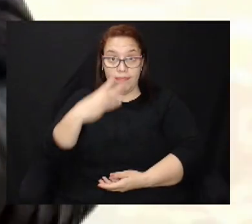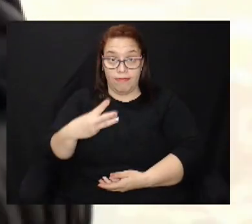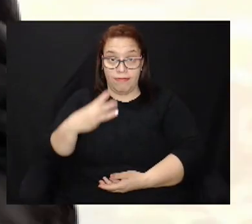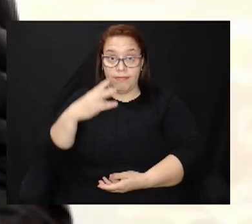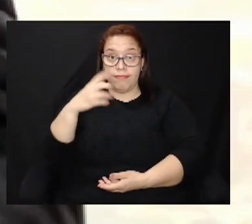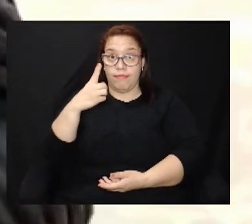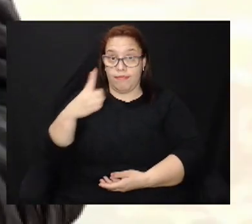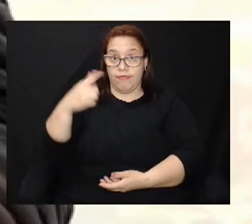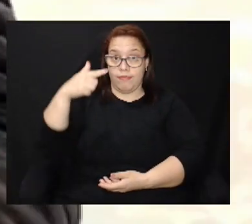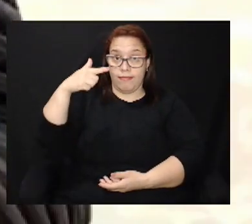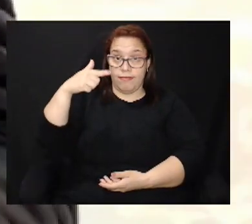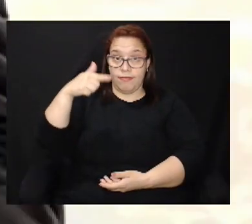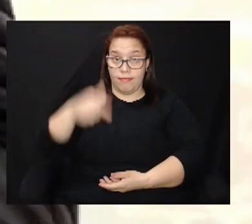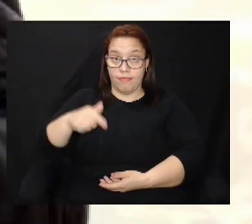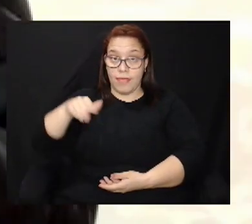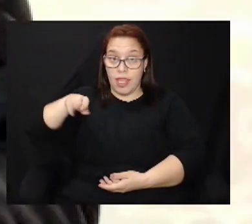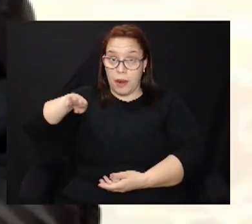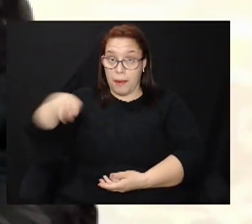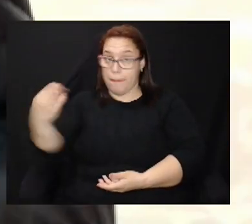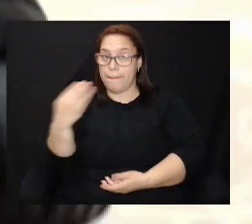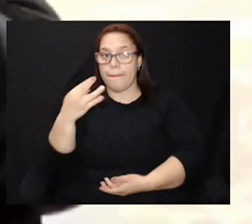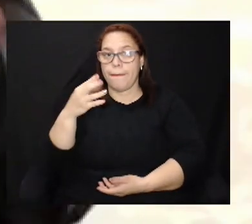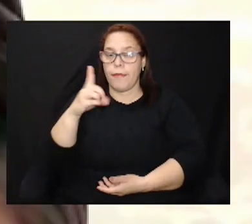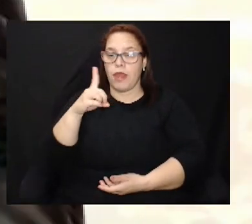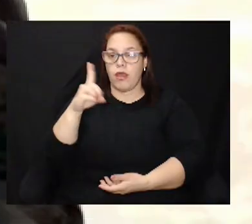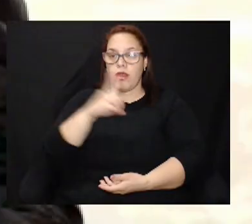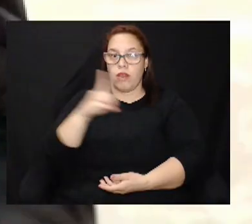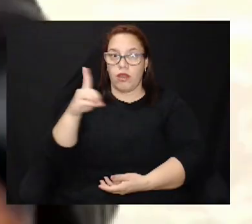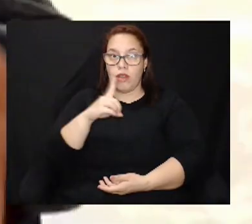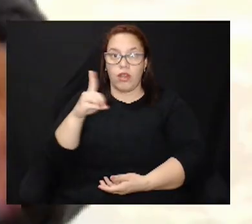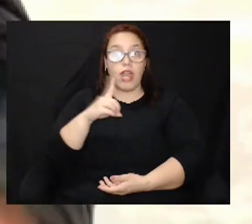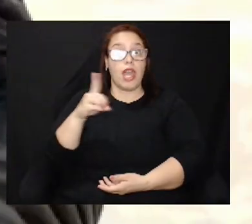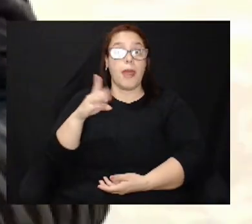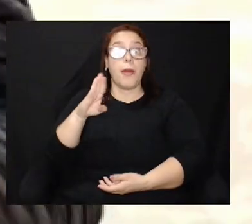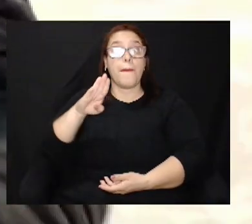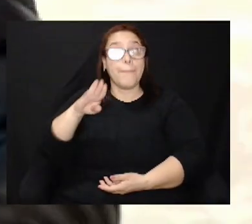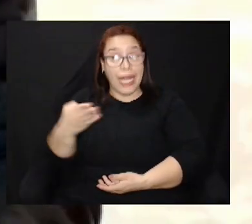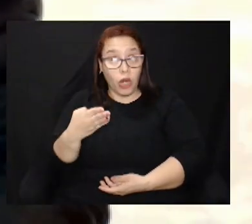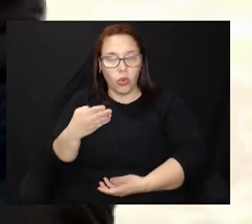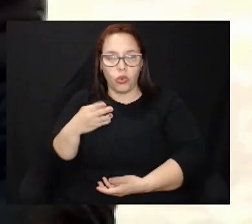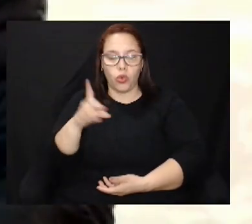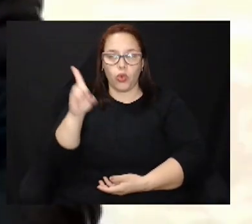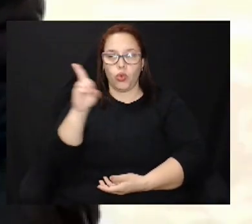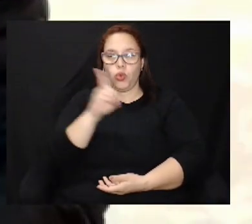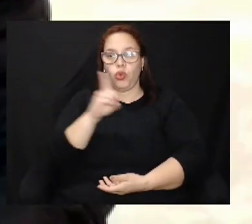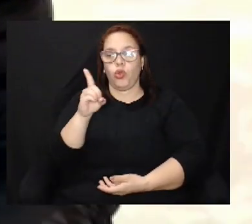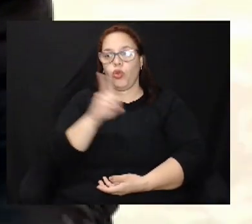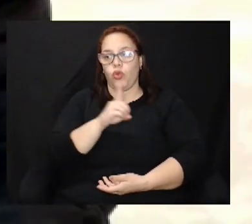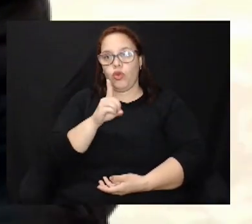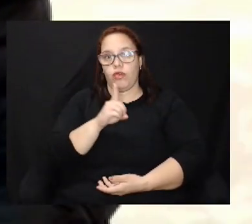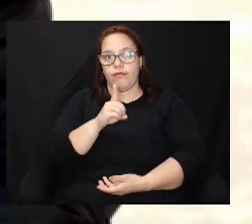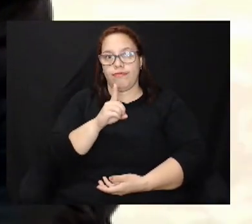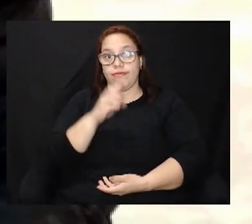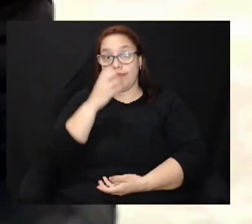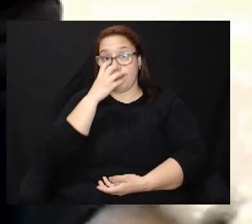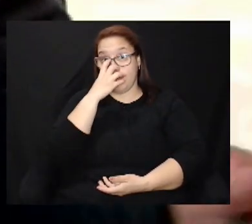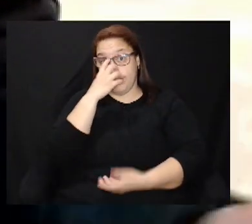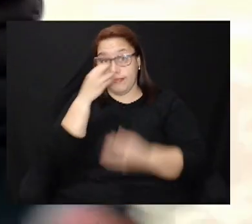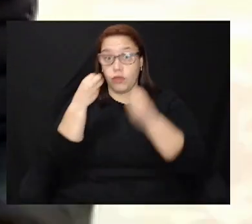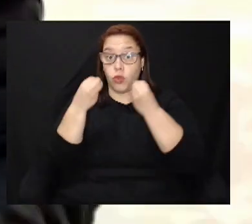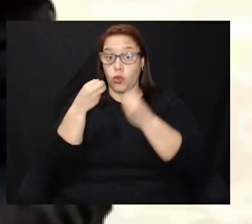317 bilhões de dólares ano, não é milhões, bilhões de dólares ano. Como o Brasil